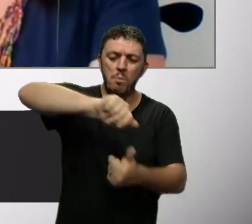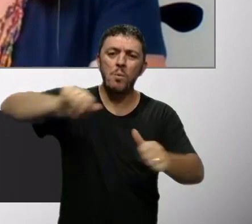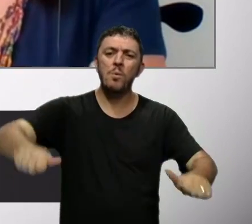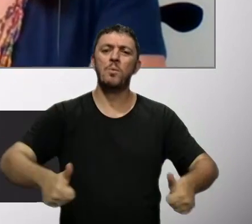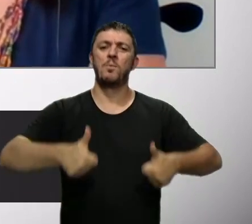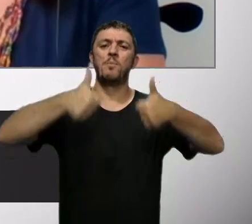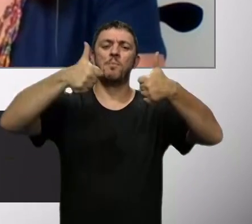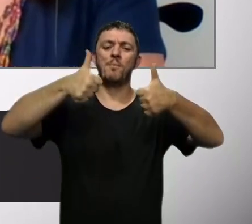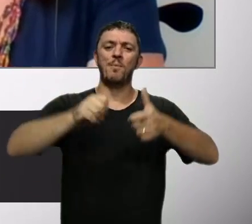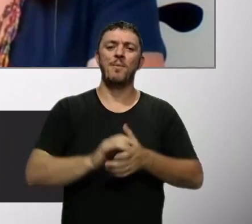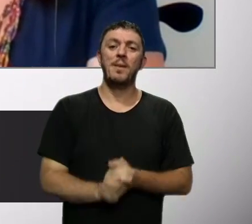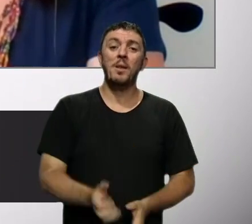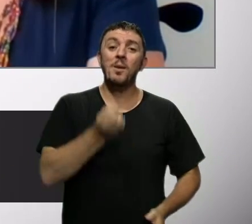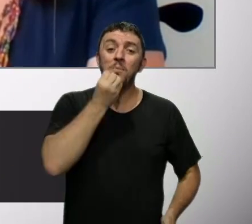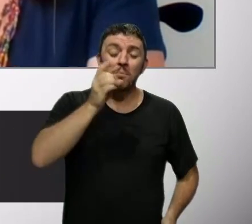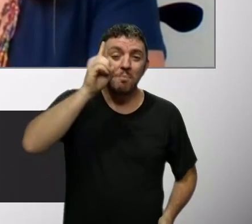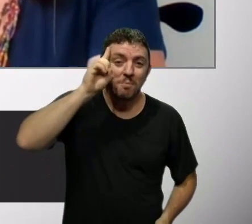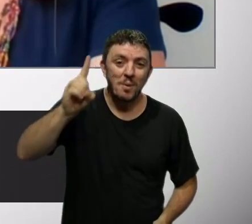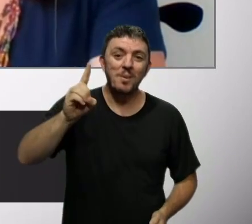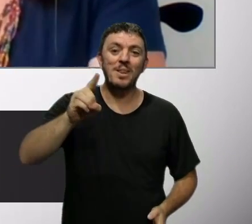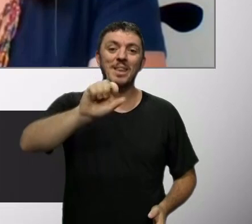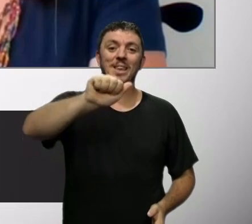Ana Carol, seja muito bem-vinda.